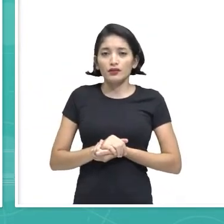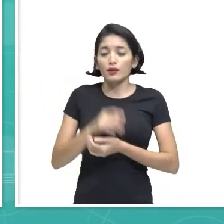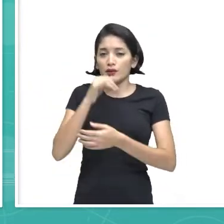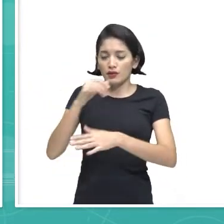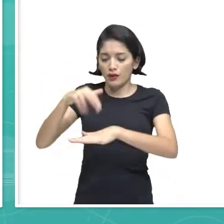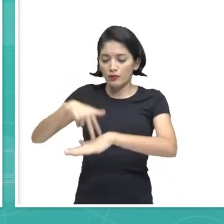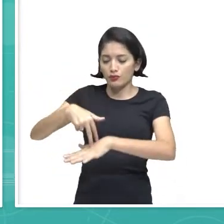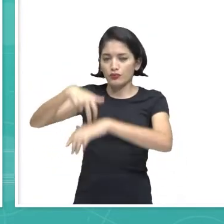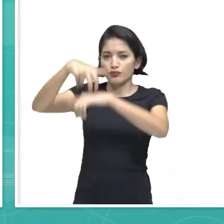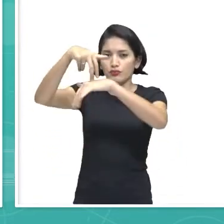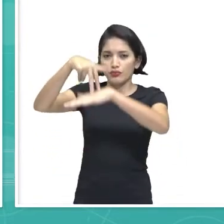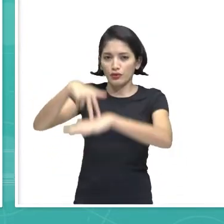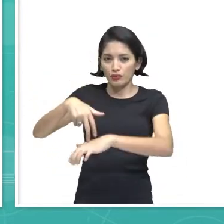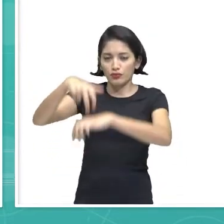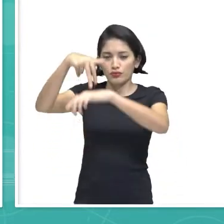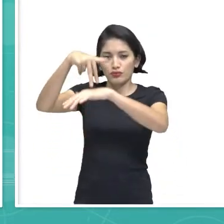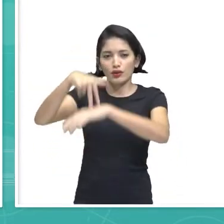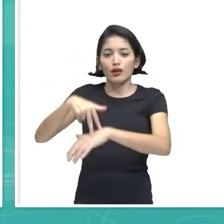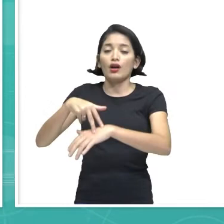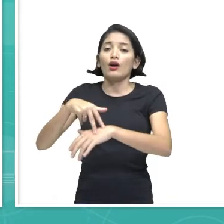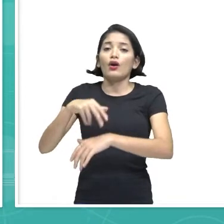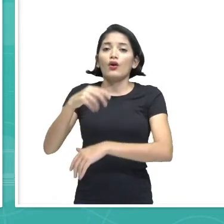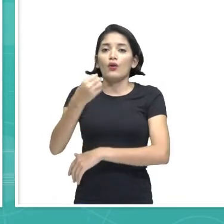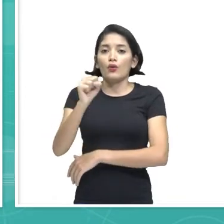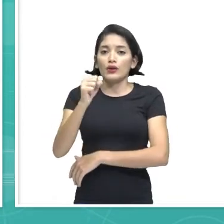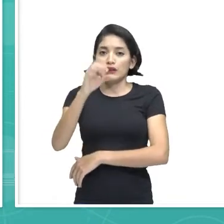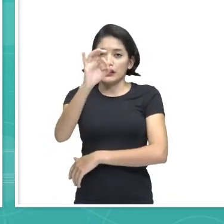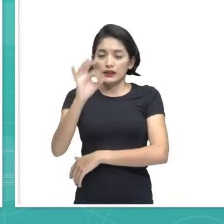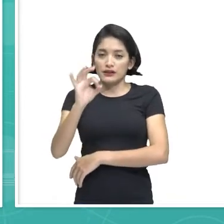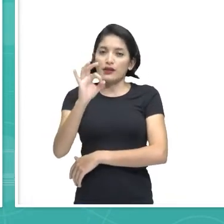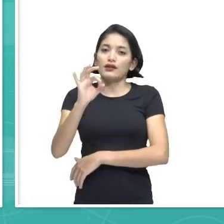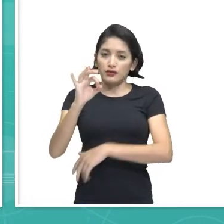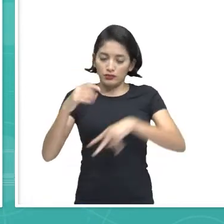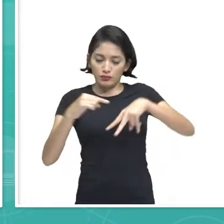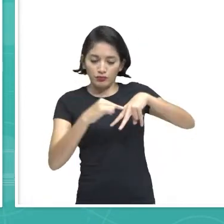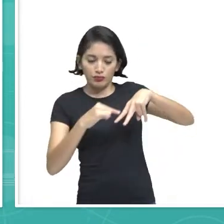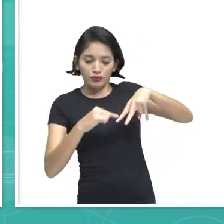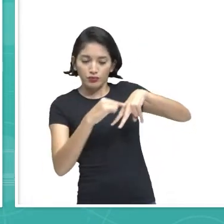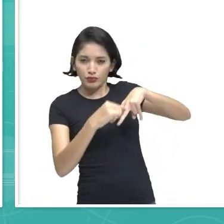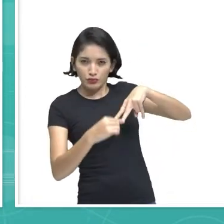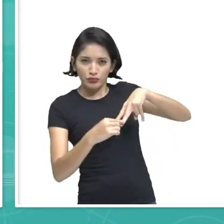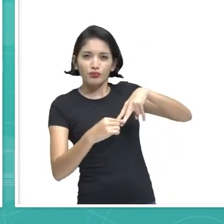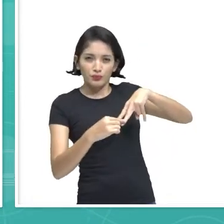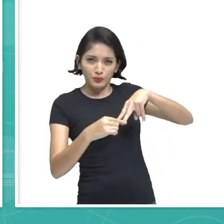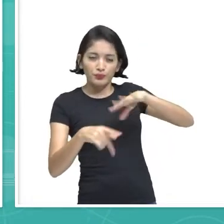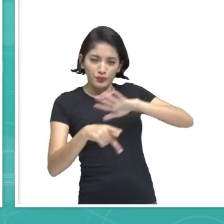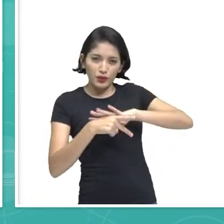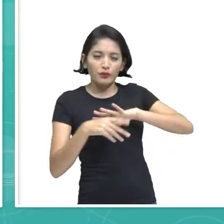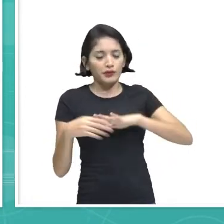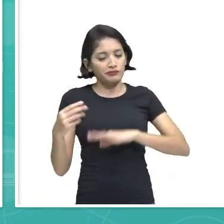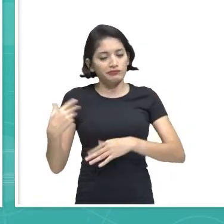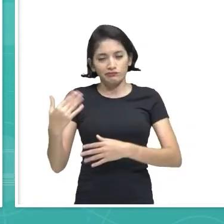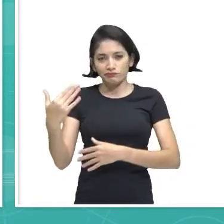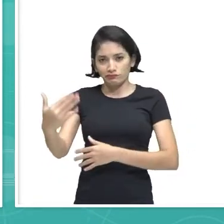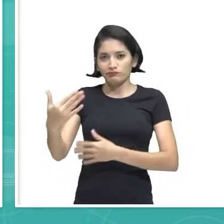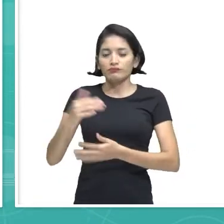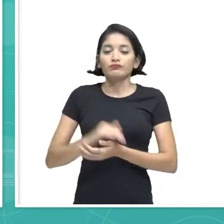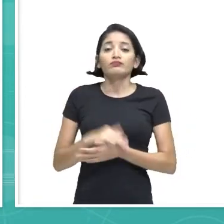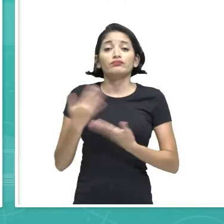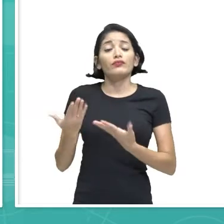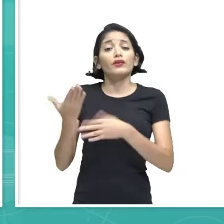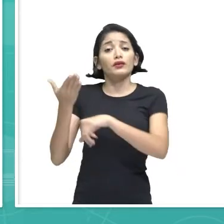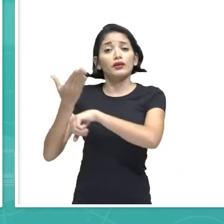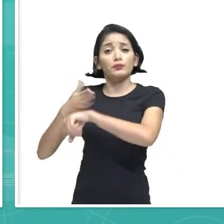absorve em torno de 87% o impacto nas articulações do joelho, do tornozelo e assim por diante. Então, é uma